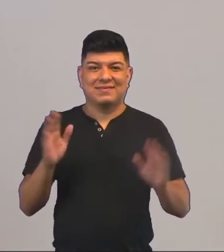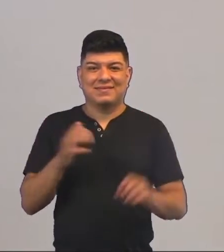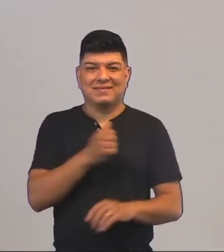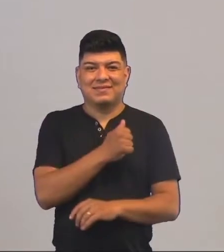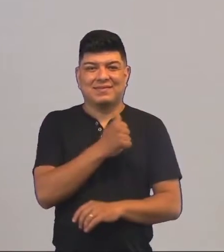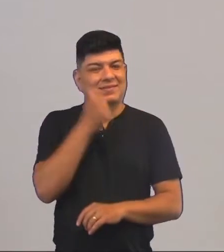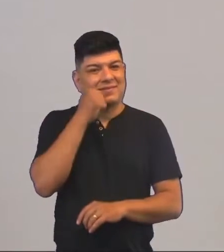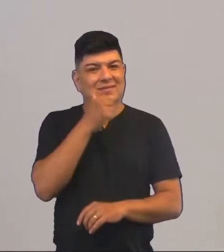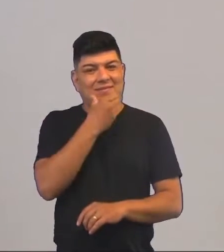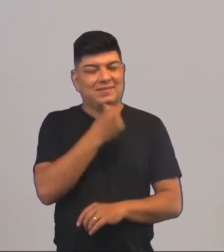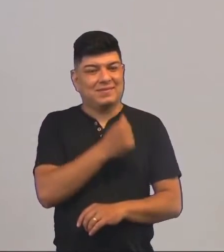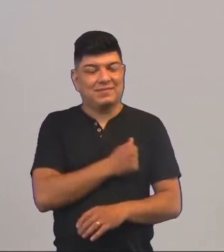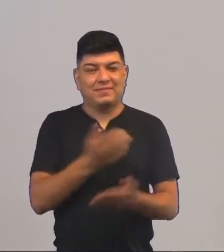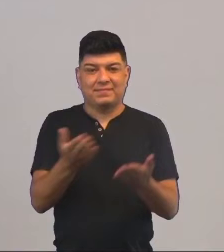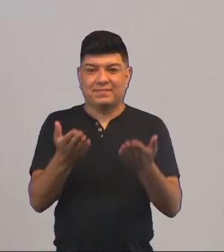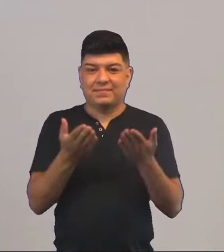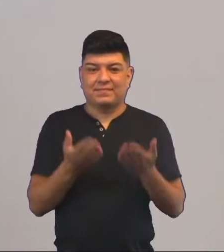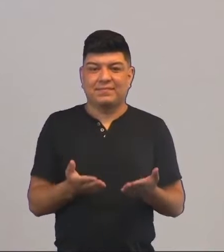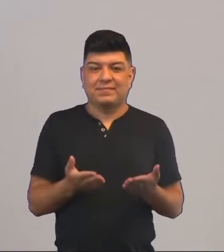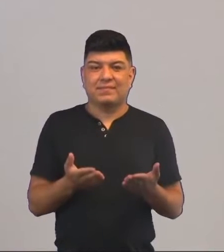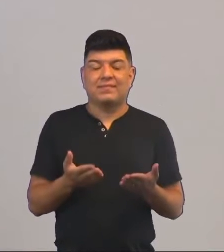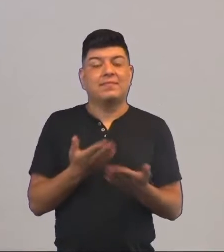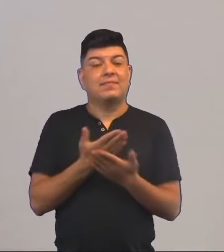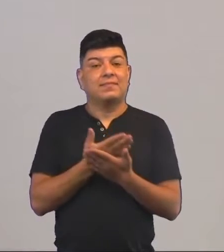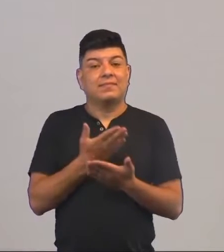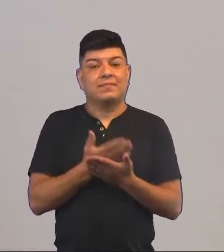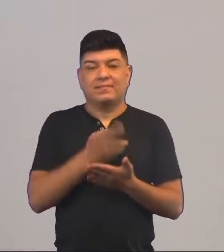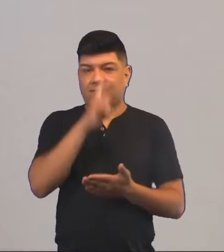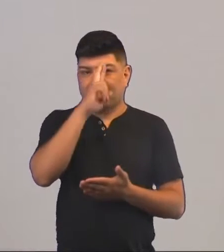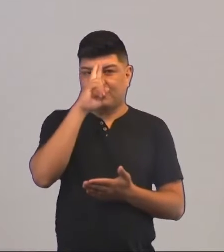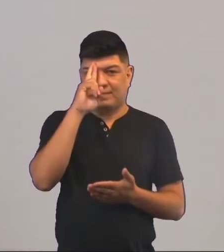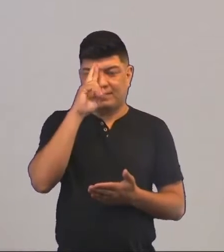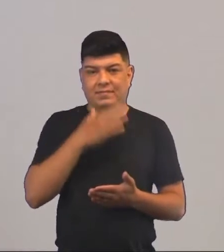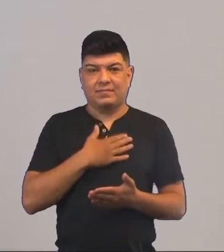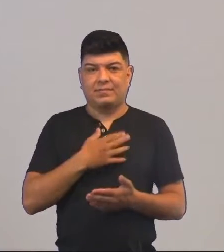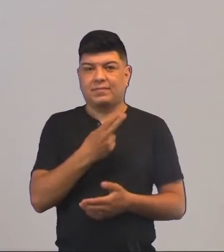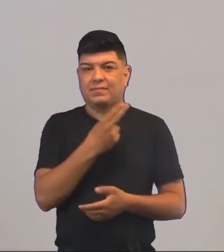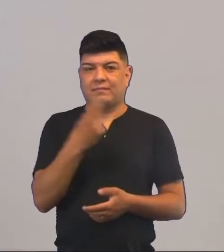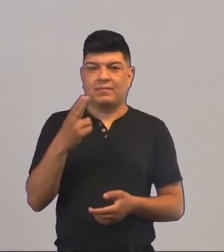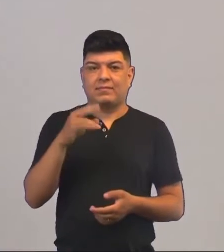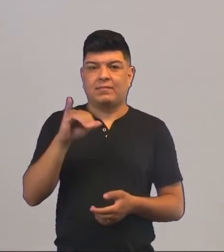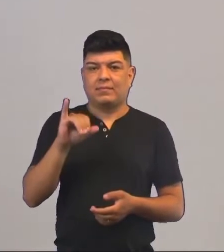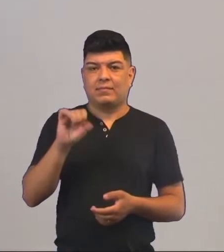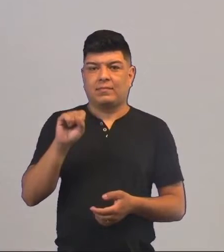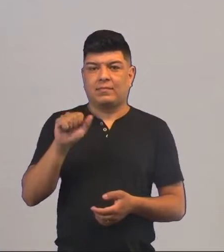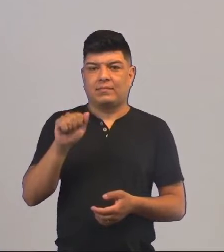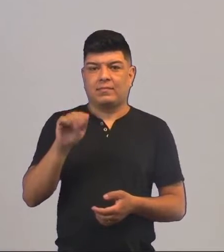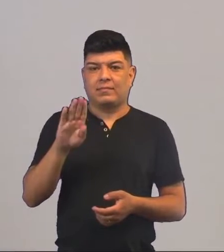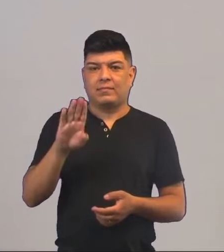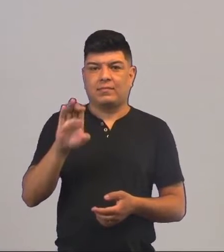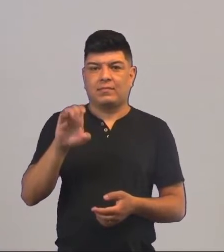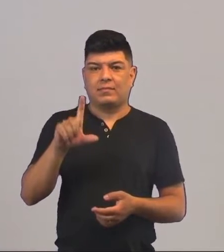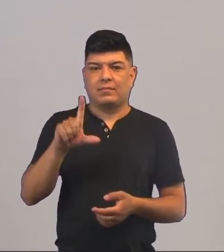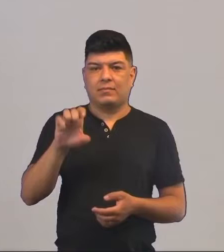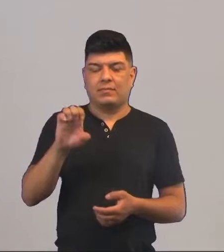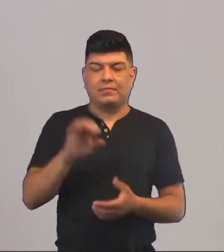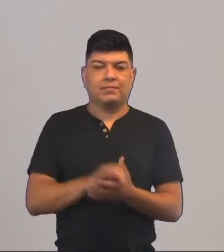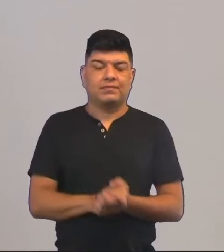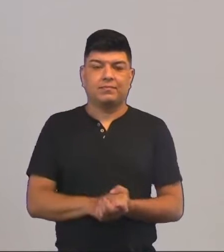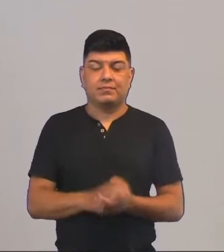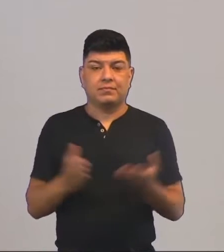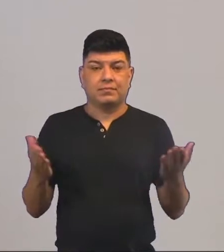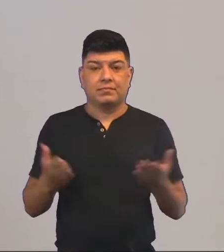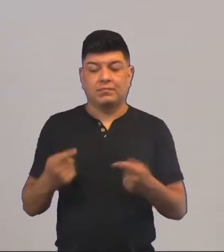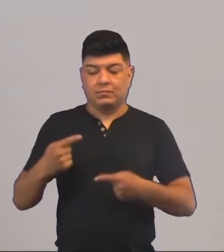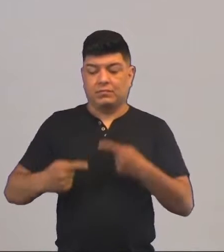Olá, alunas e alunos, bem-vindos a mais uma aula de História. Eu sou a professora Isabelle. Hoje nós vamos estudar um pouco